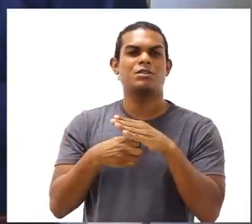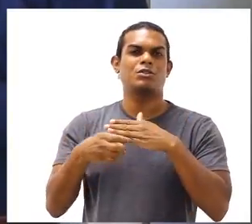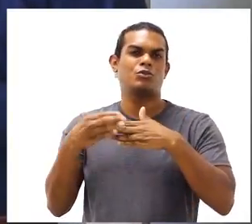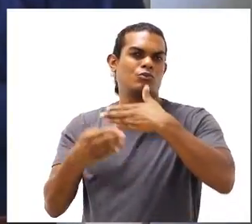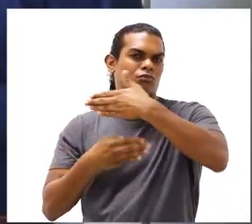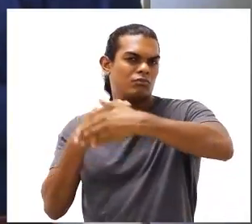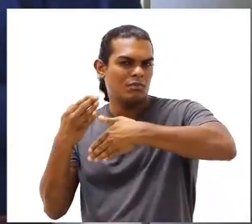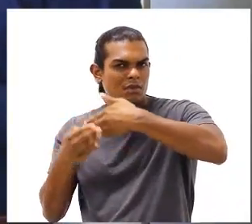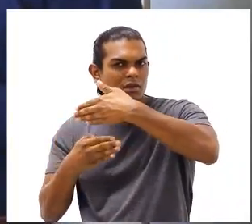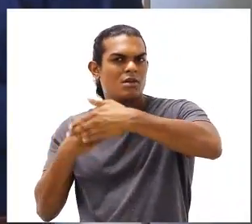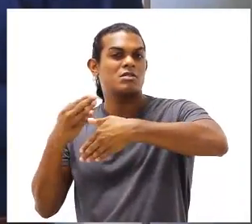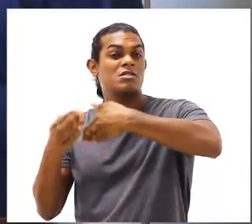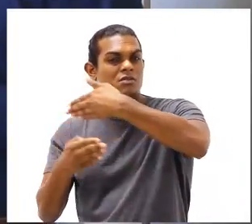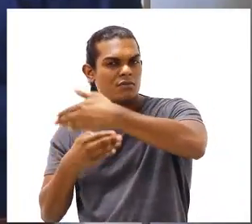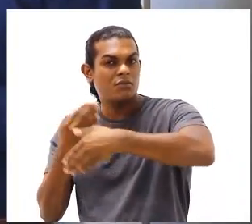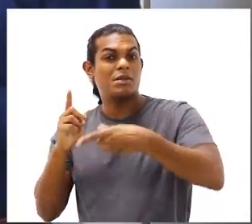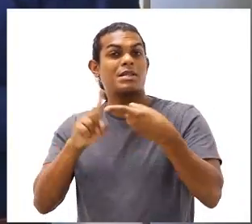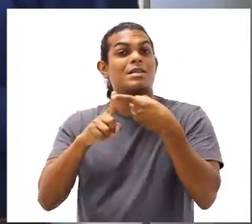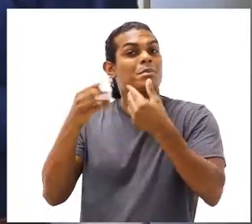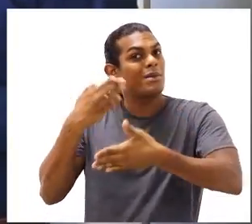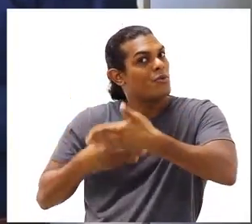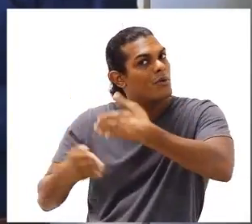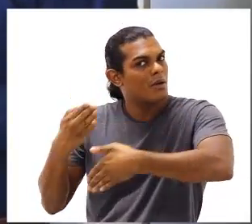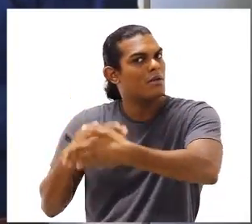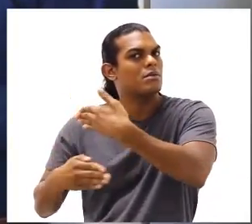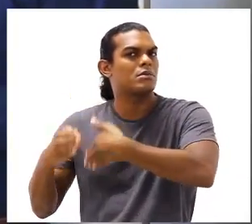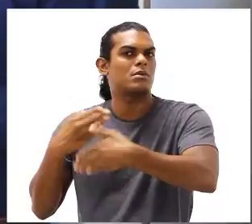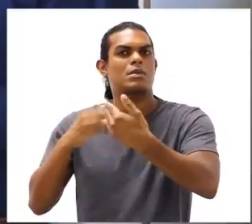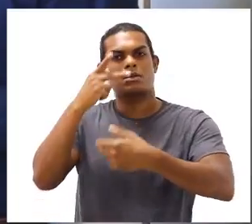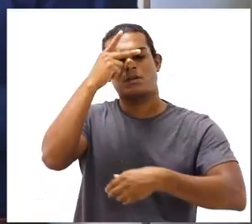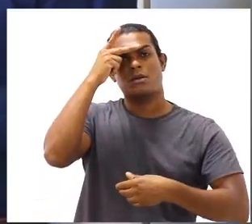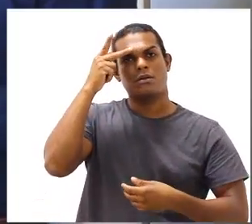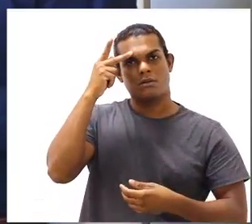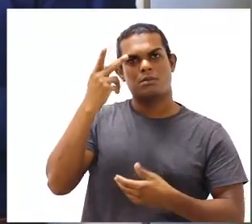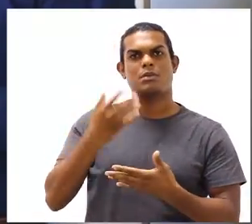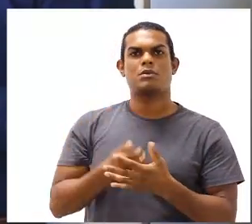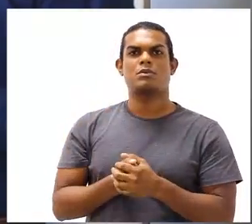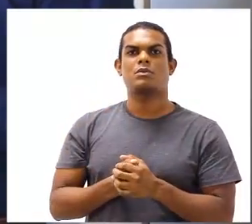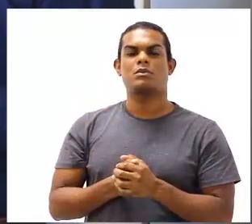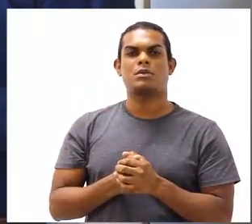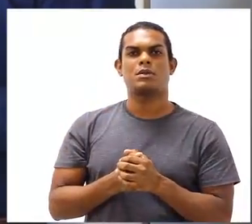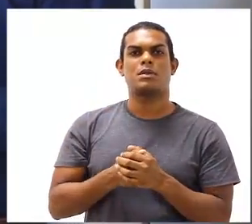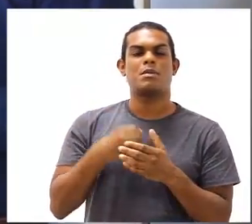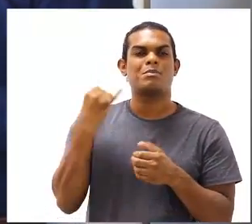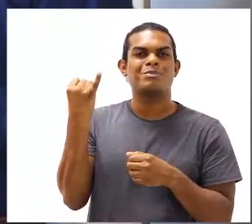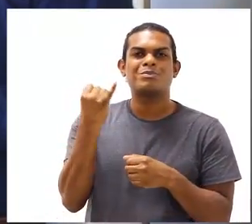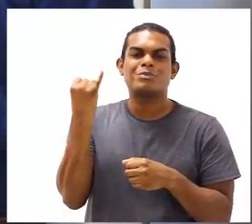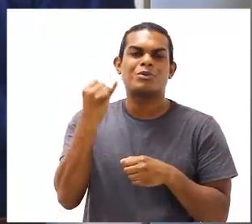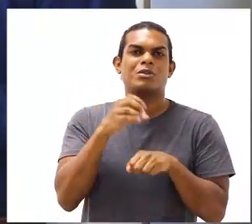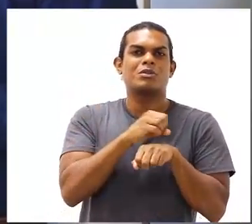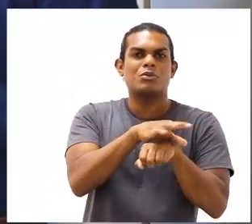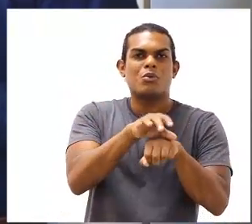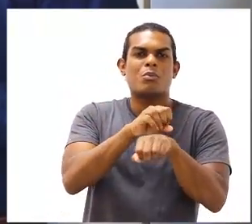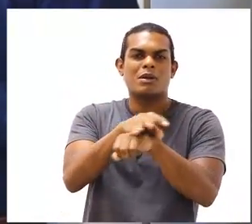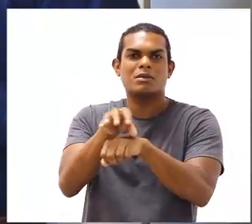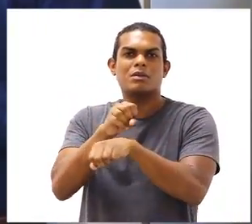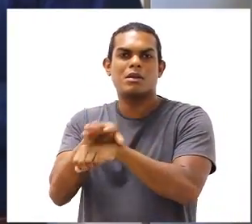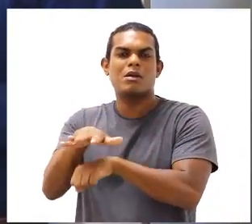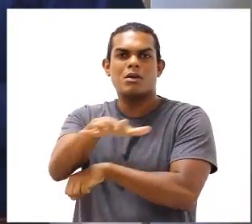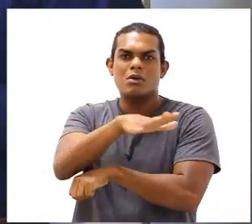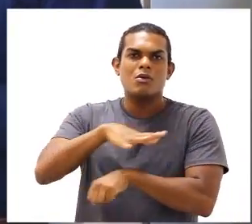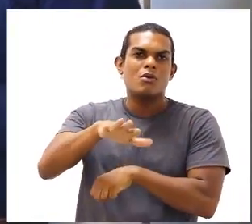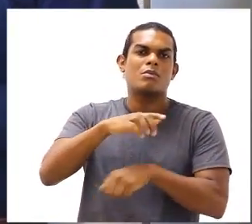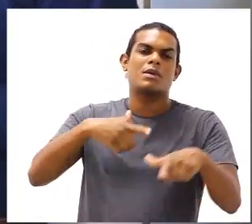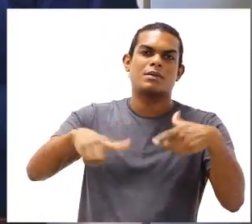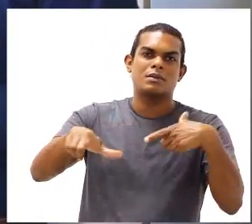né, principalmente implícito na nossa cabeça, ele só se torna materializado quando a gente compartilha ele. E isso, no ambiente, né, de hoje, nas